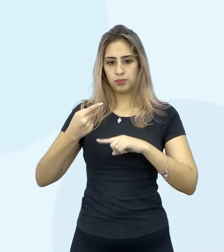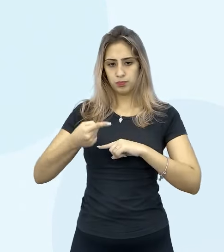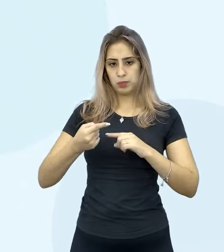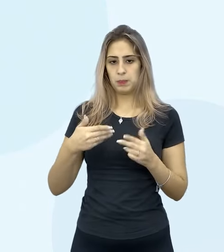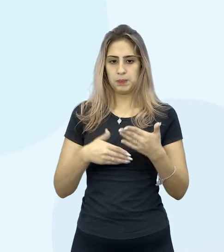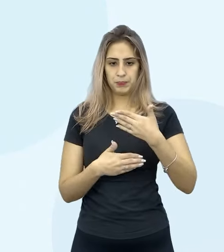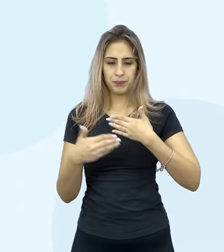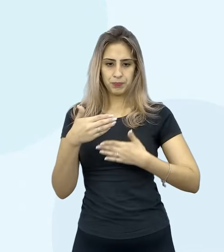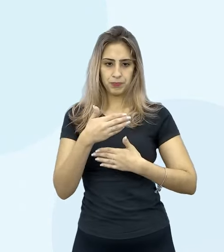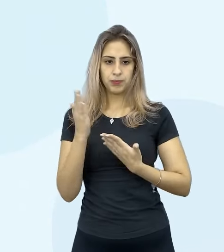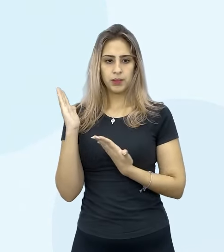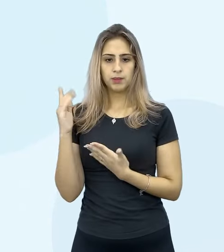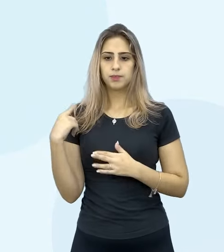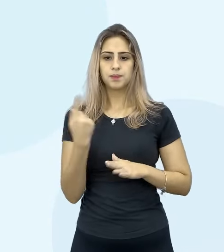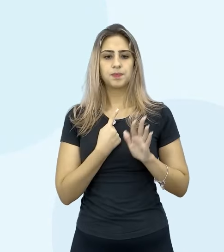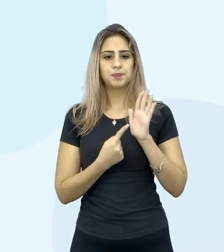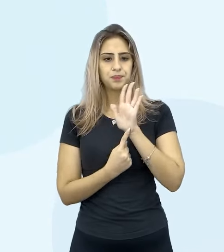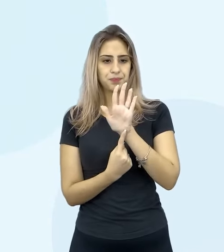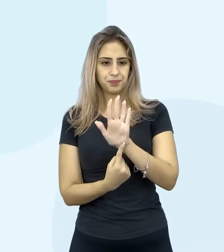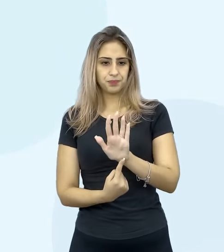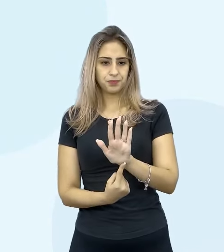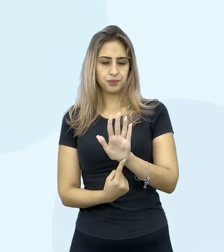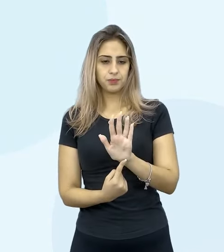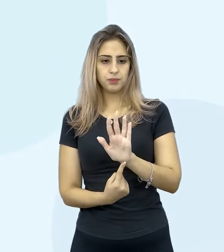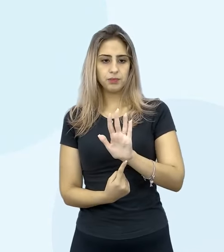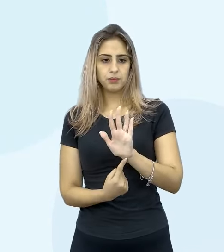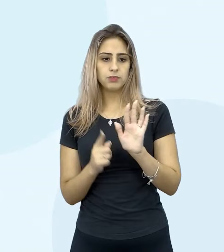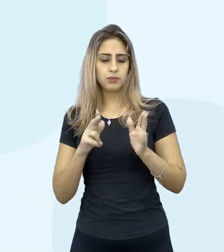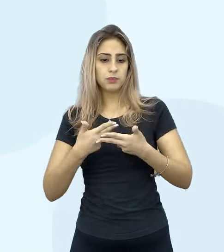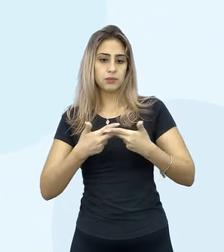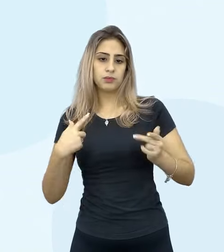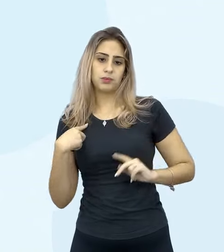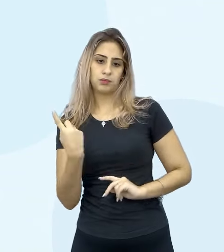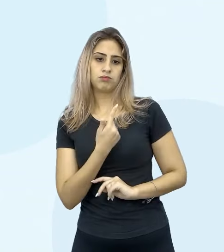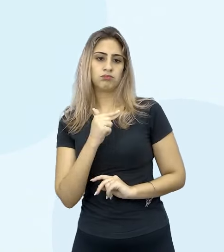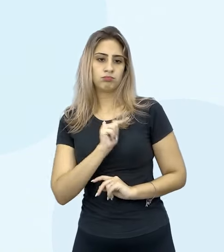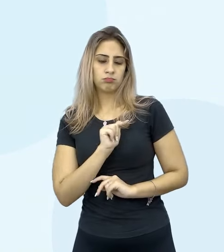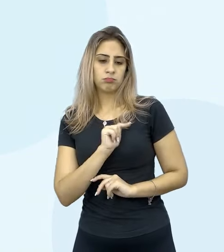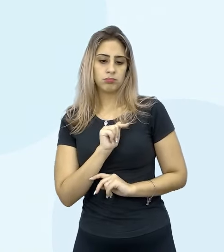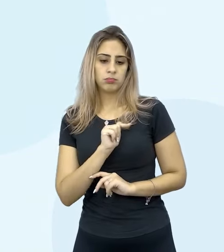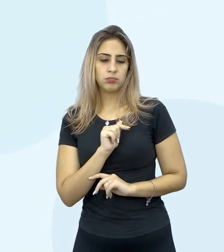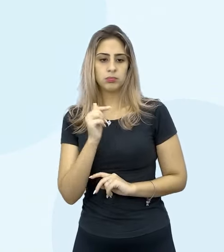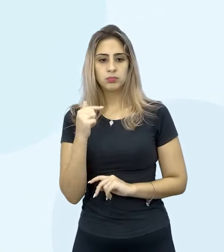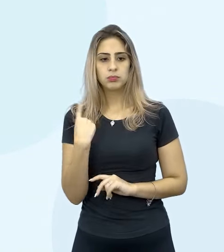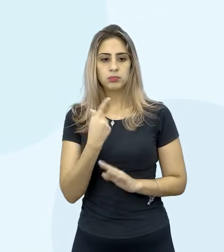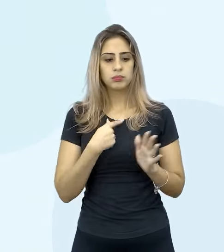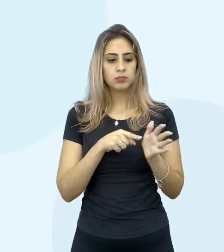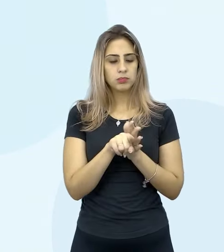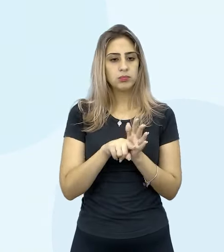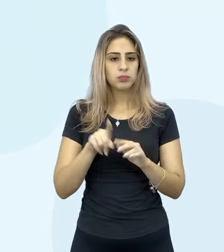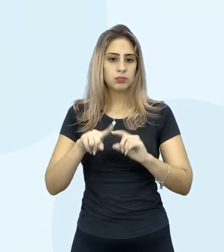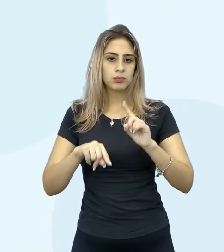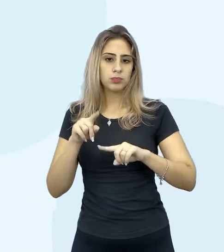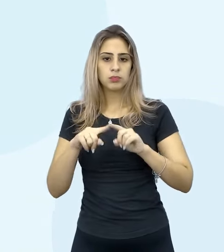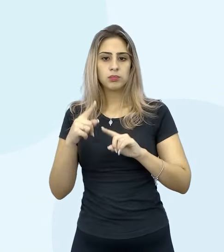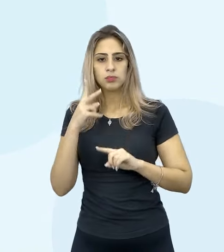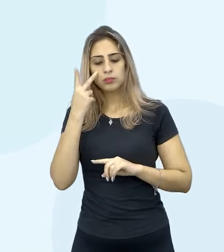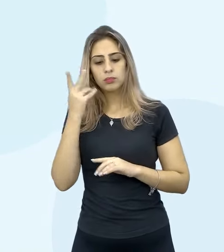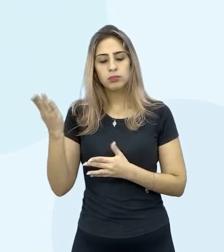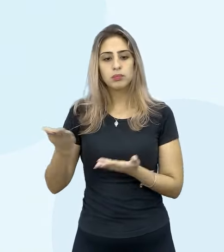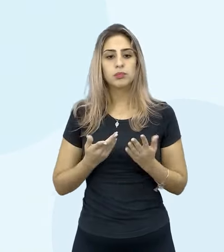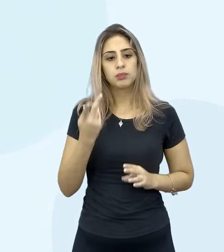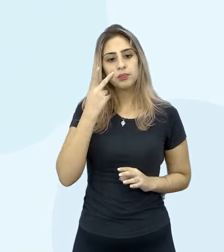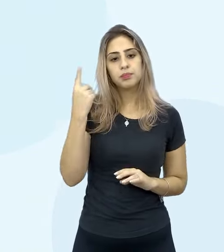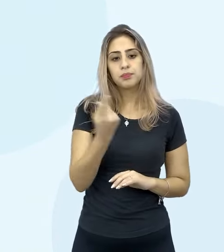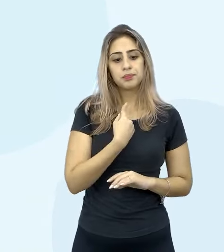slide, a gente vai mostrar uma conversa que a gente teve, né, Vivi? Conforme nós vamos analisando o material, né, para trazer aqui para vocês, a